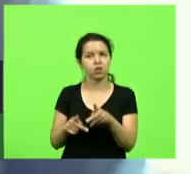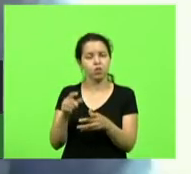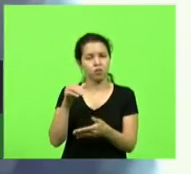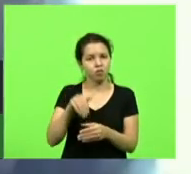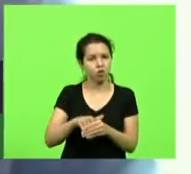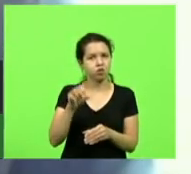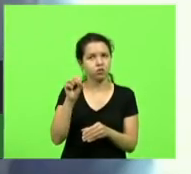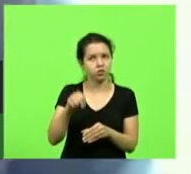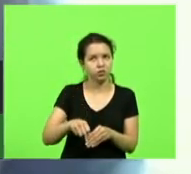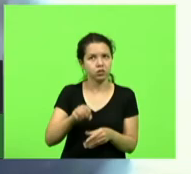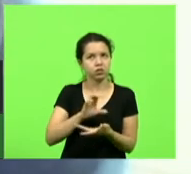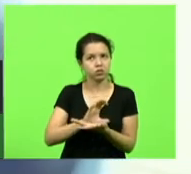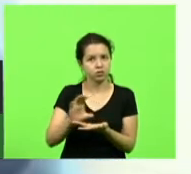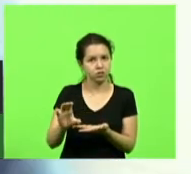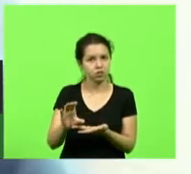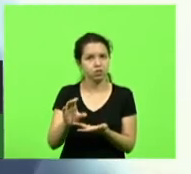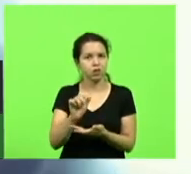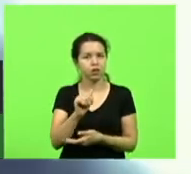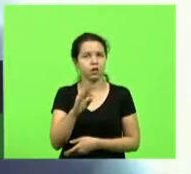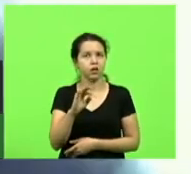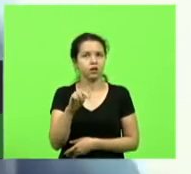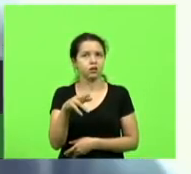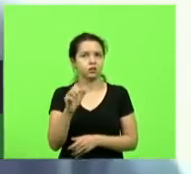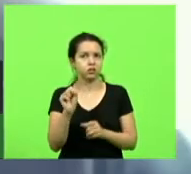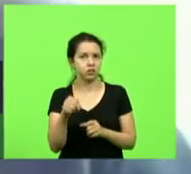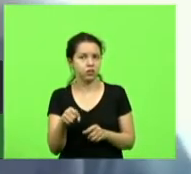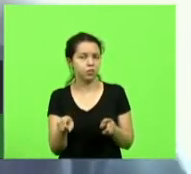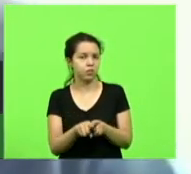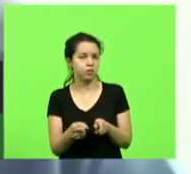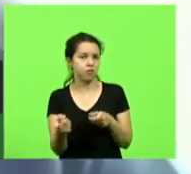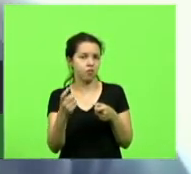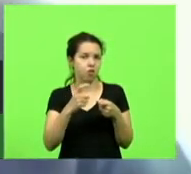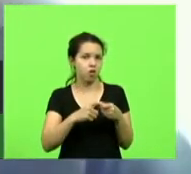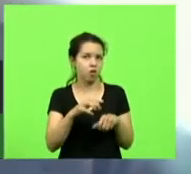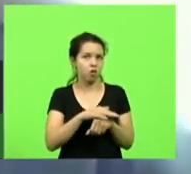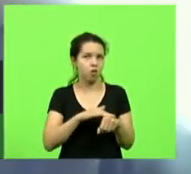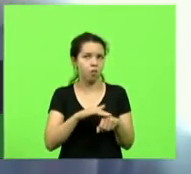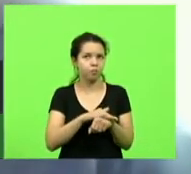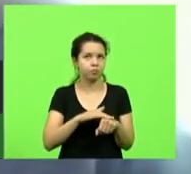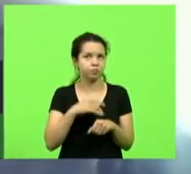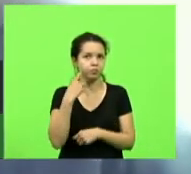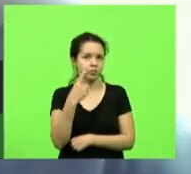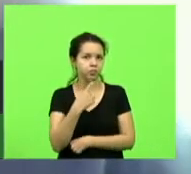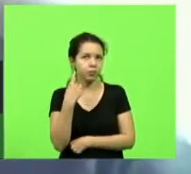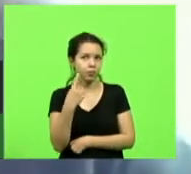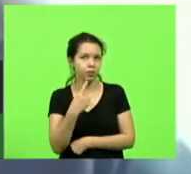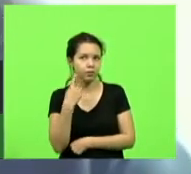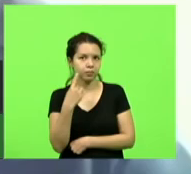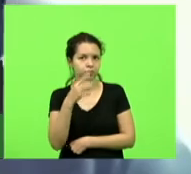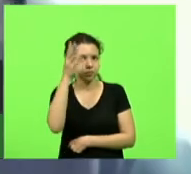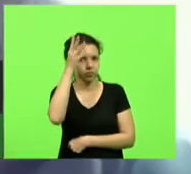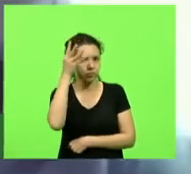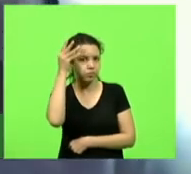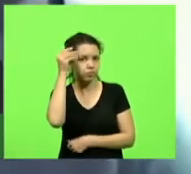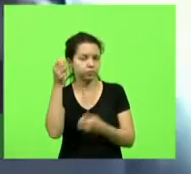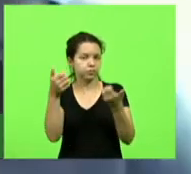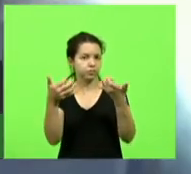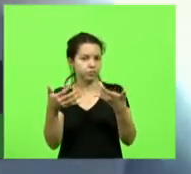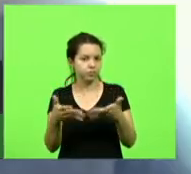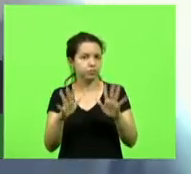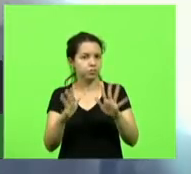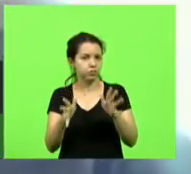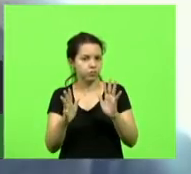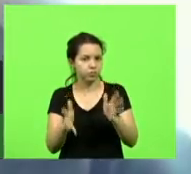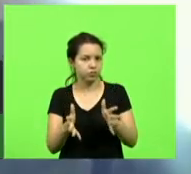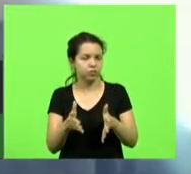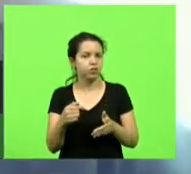auxílio Catarina, sim. Agora, voltando também à conversa, ao que a deputada Luciana Carminati expôs, tá? Eu